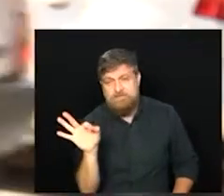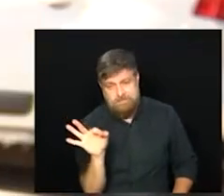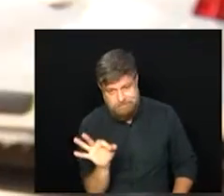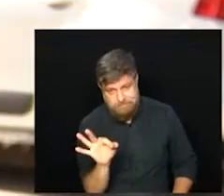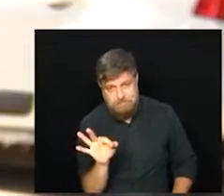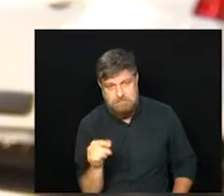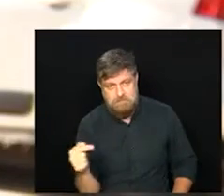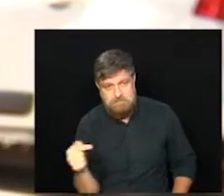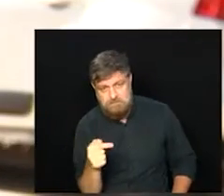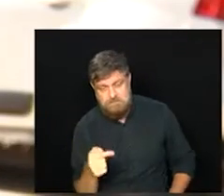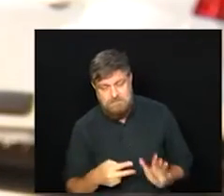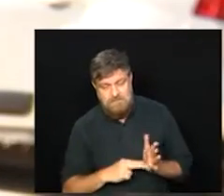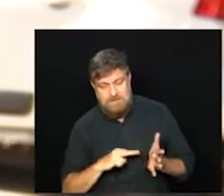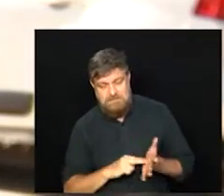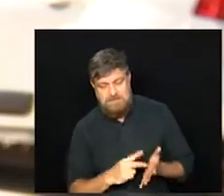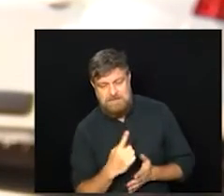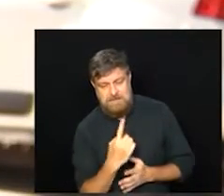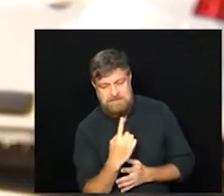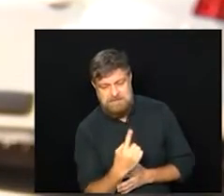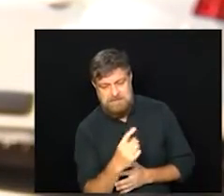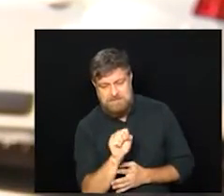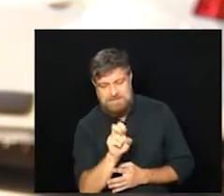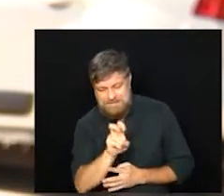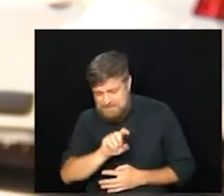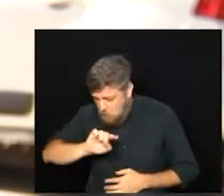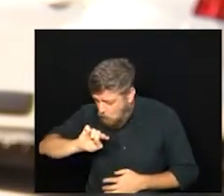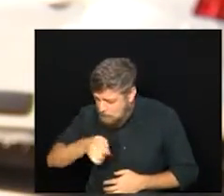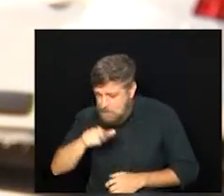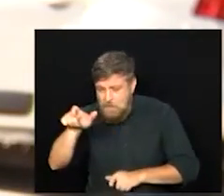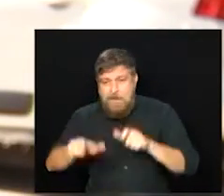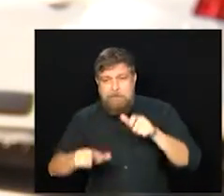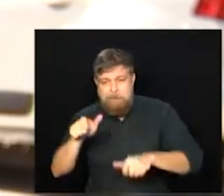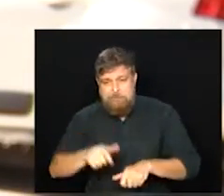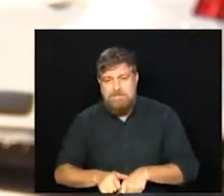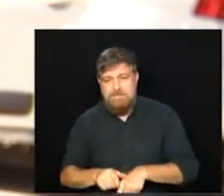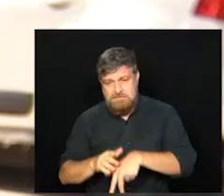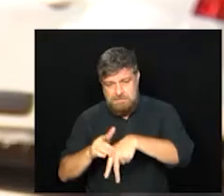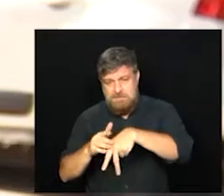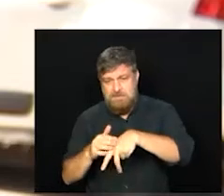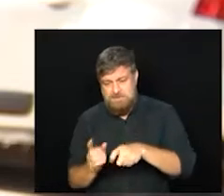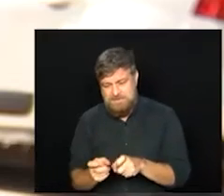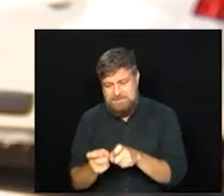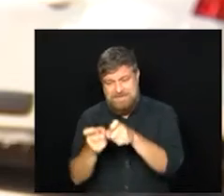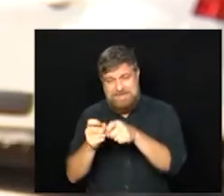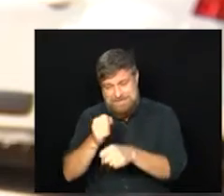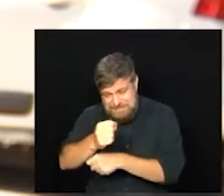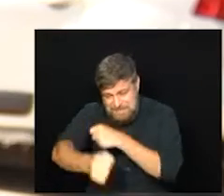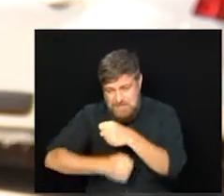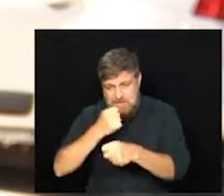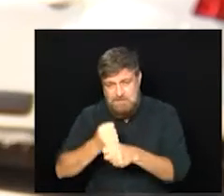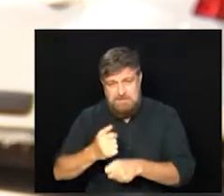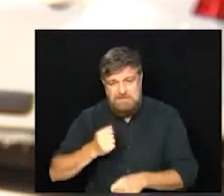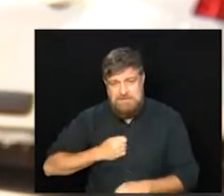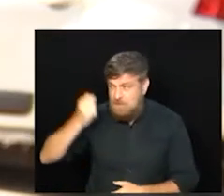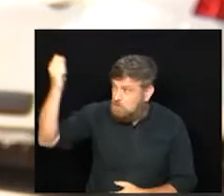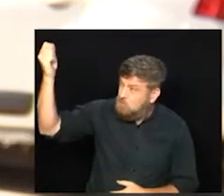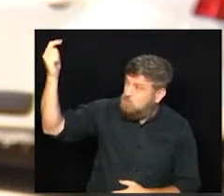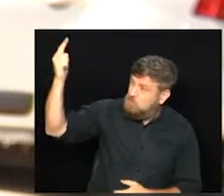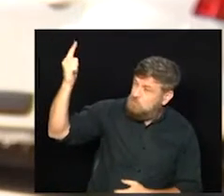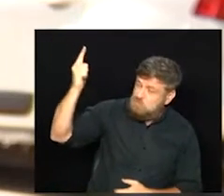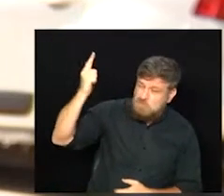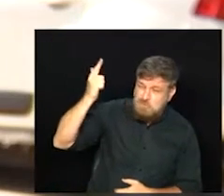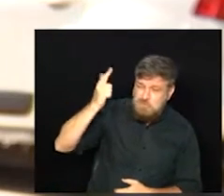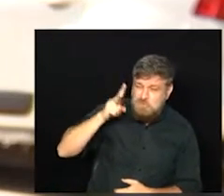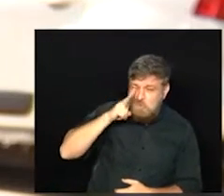INCA. São cerca de 185 mil novos casos por ano. A exposição à radiação solar, muitas